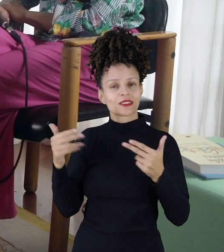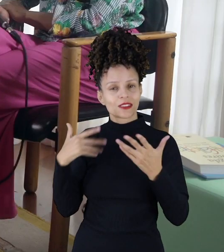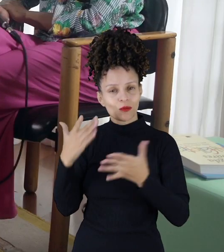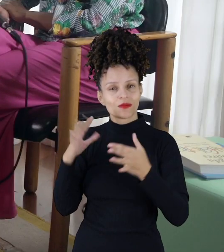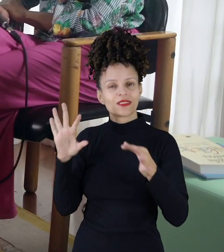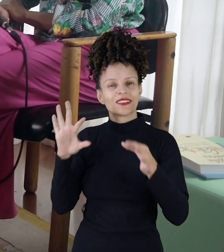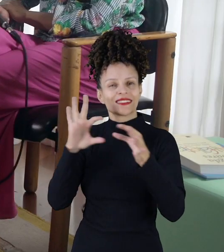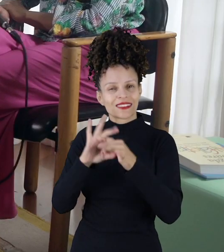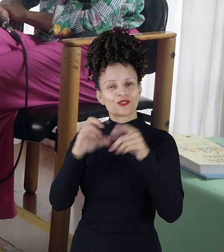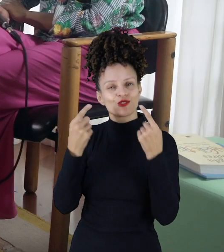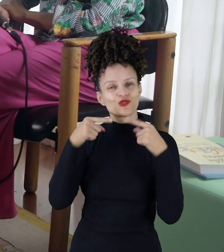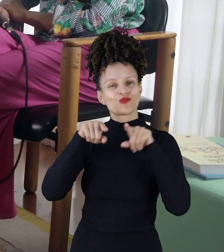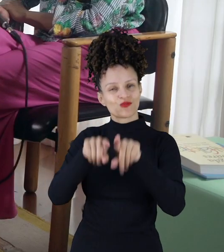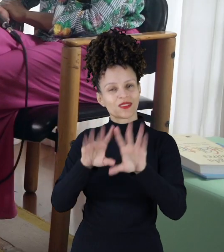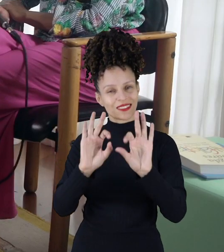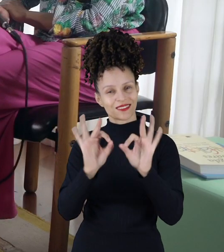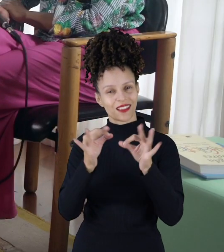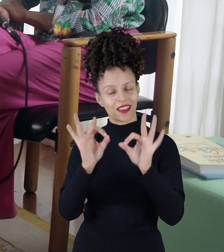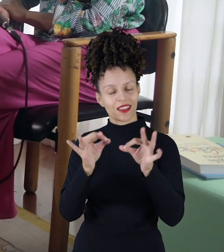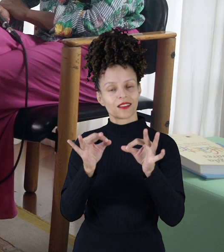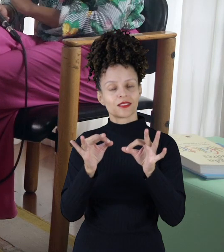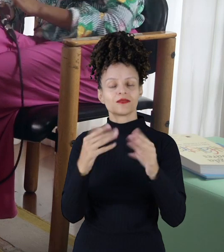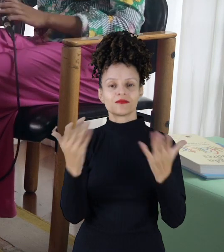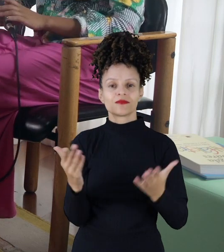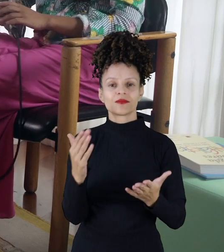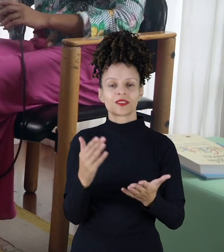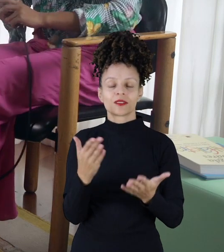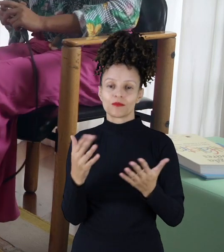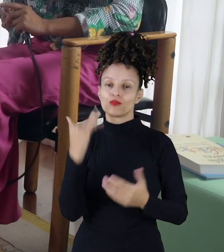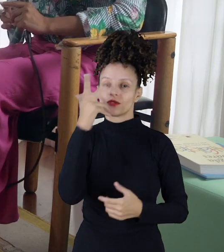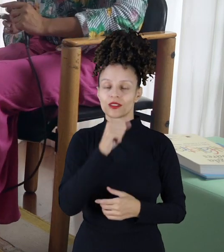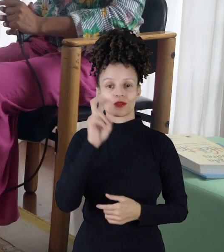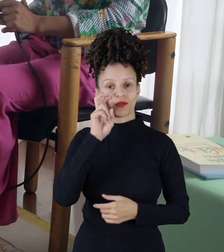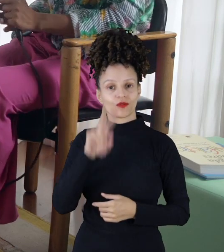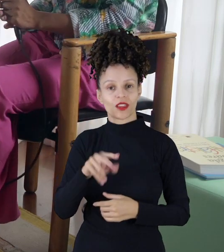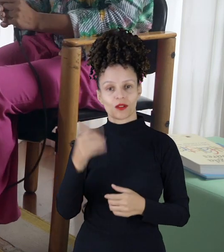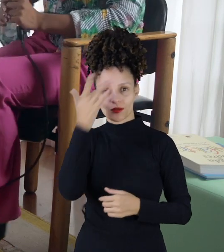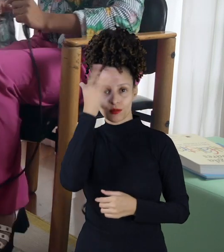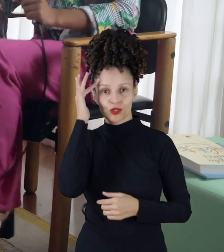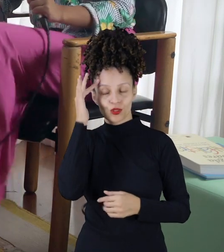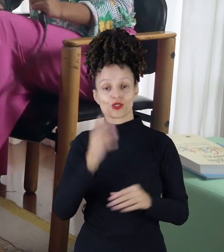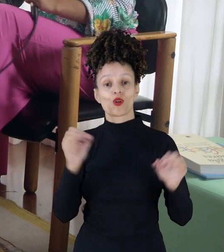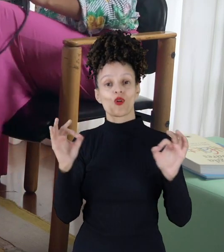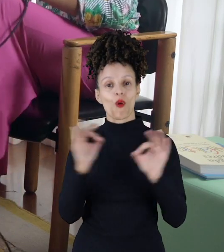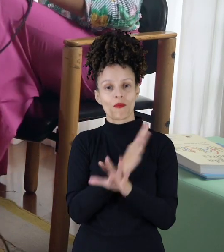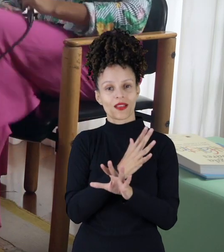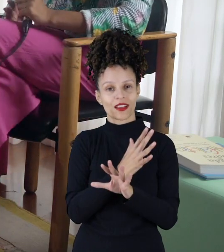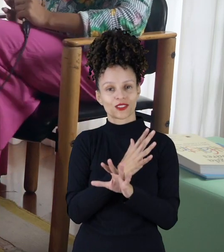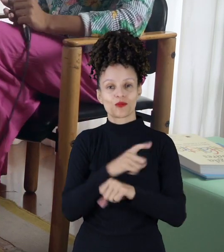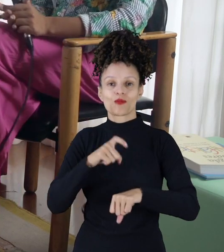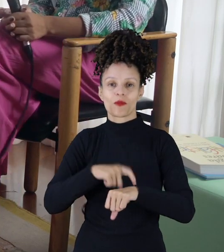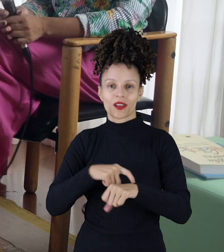coisas elas estão sempre tão juntas, né? E é tão bonito ver como as